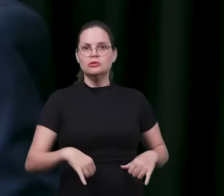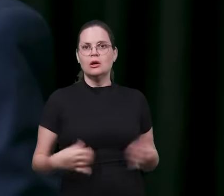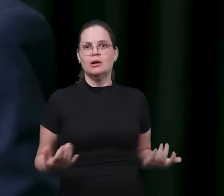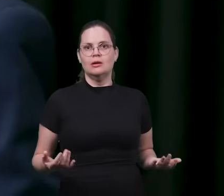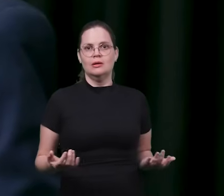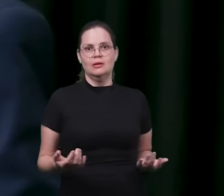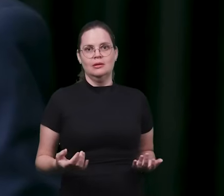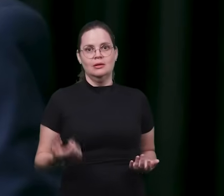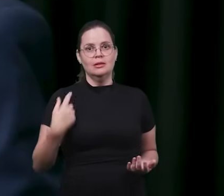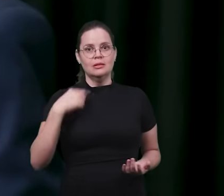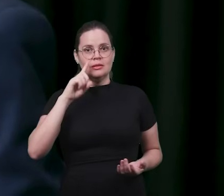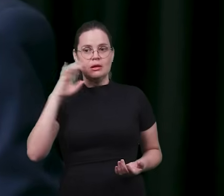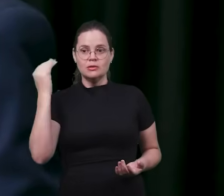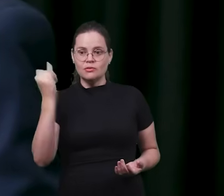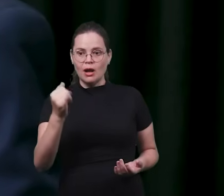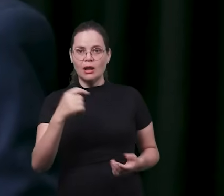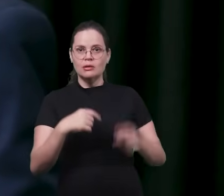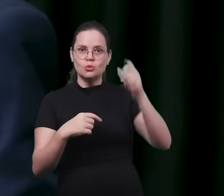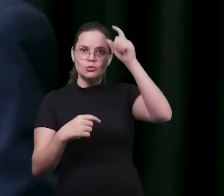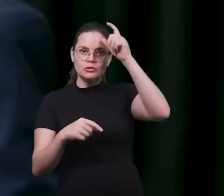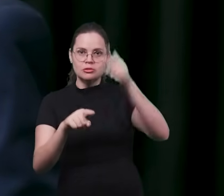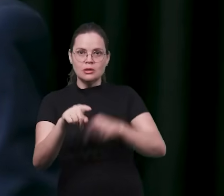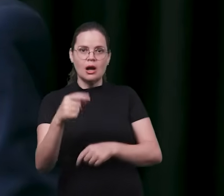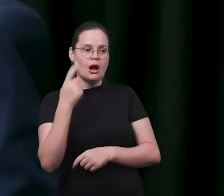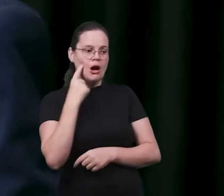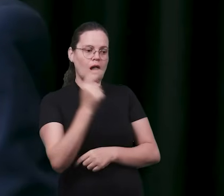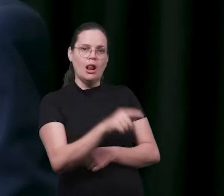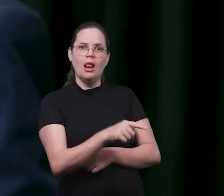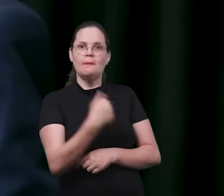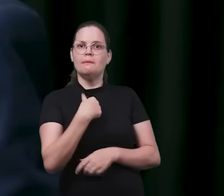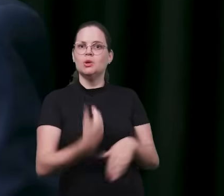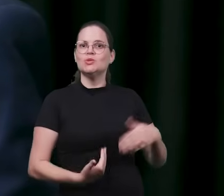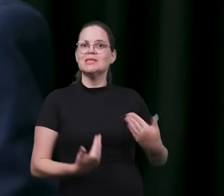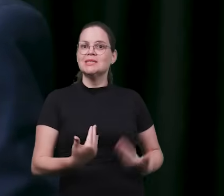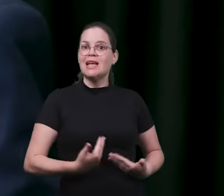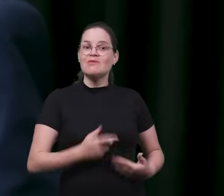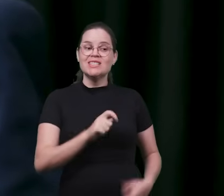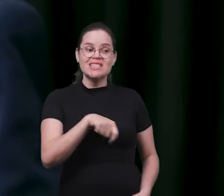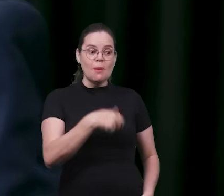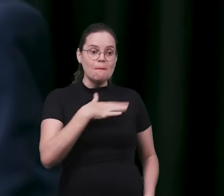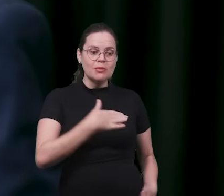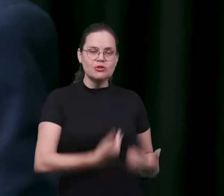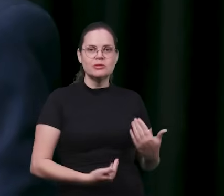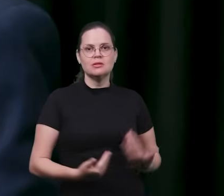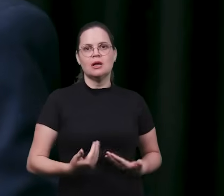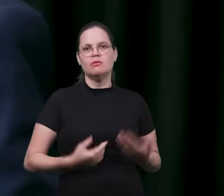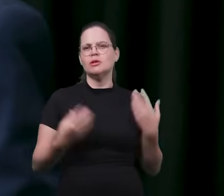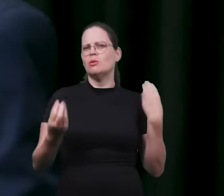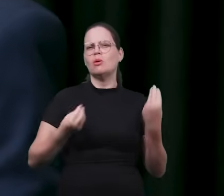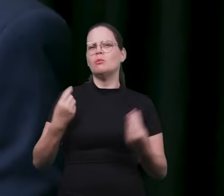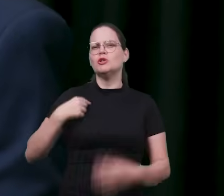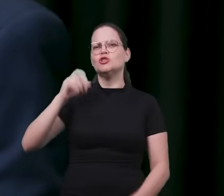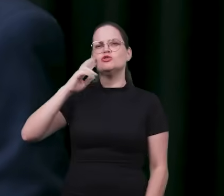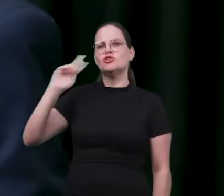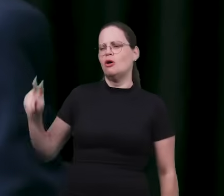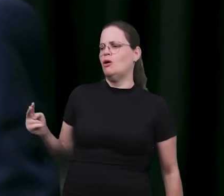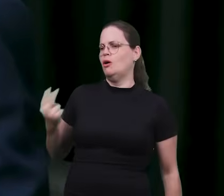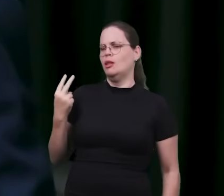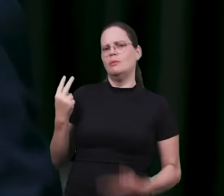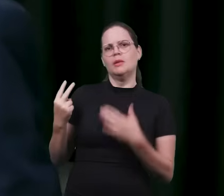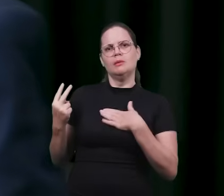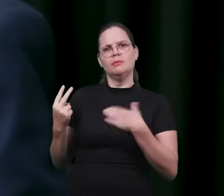nos ensina muito, né? Então, como o Senhor está me vendo, a minha vida, a minha família, o